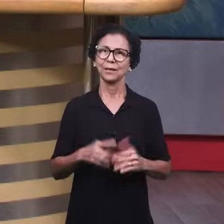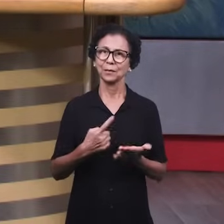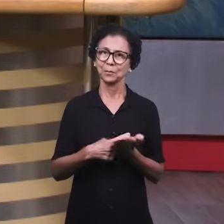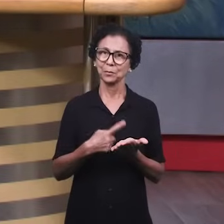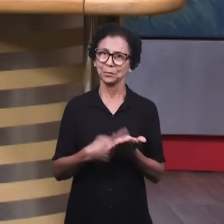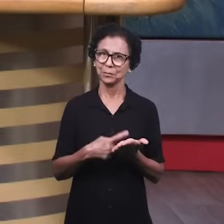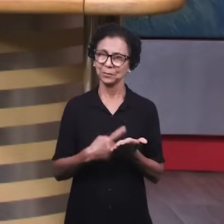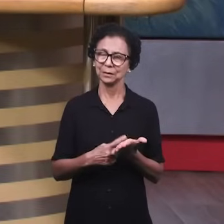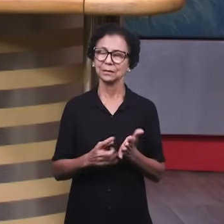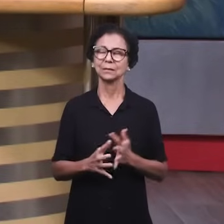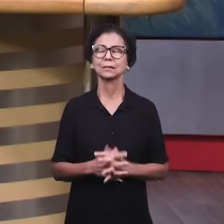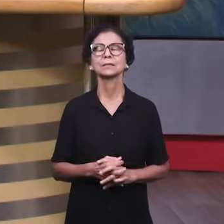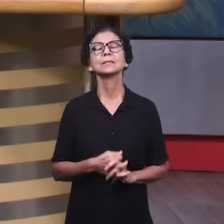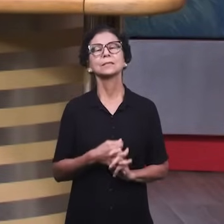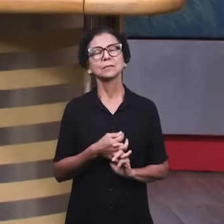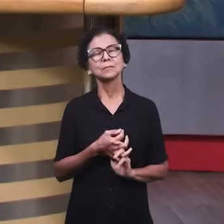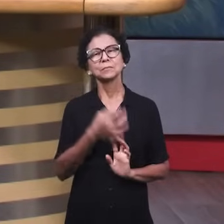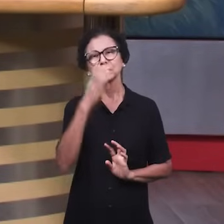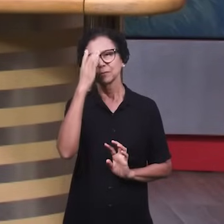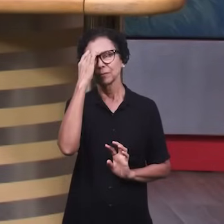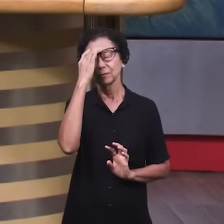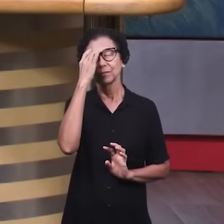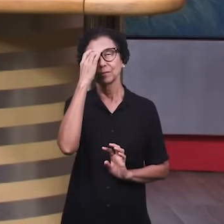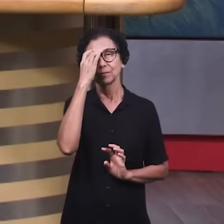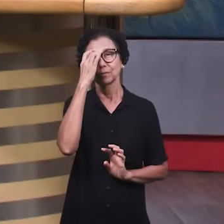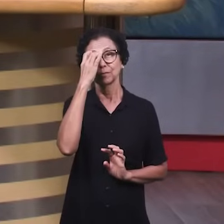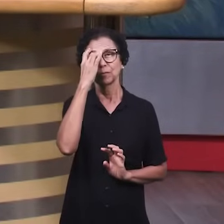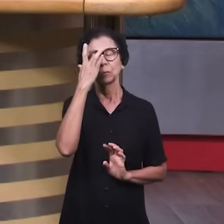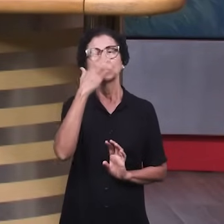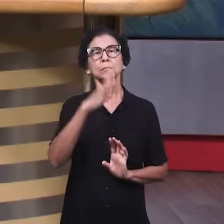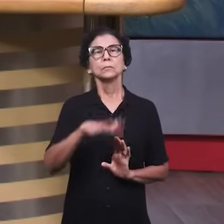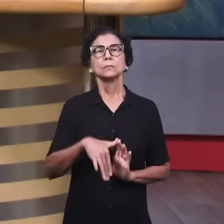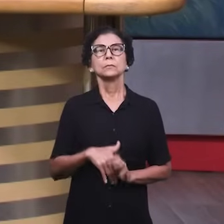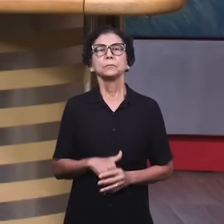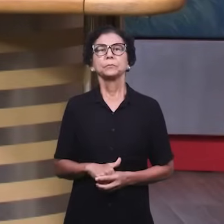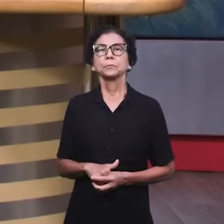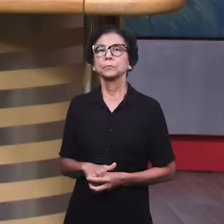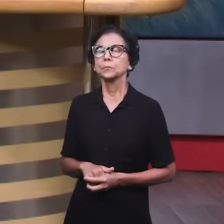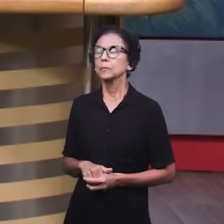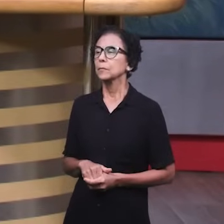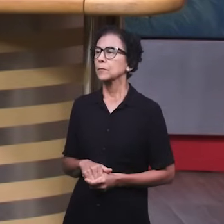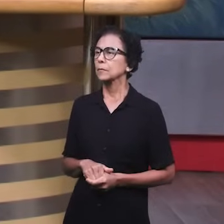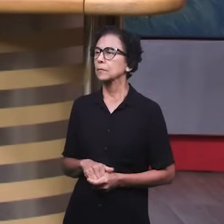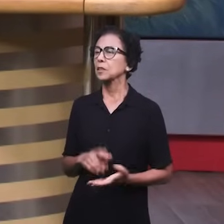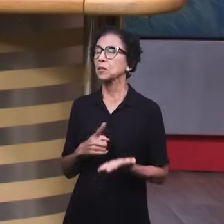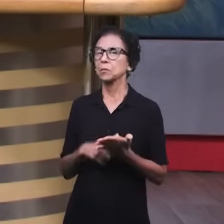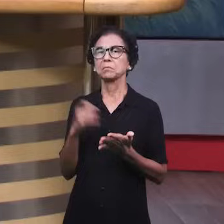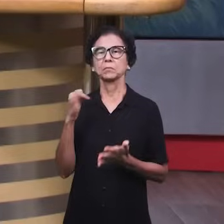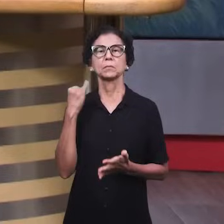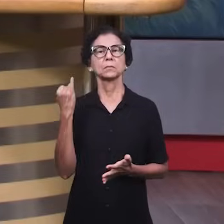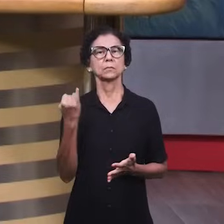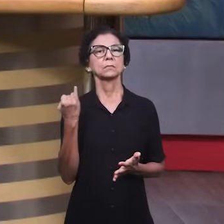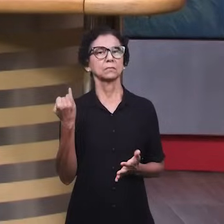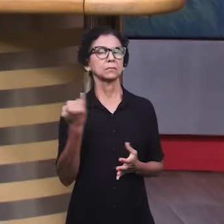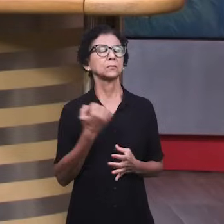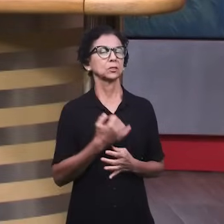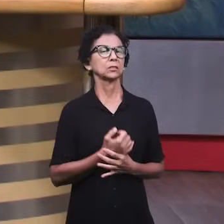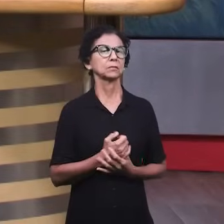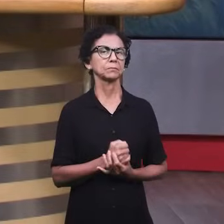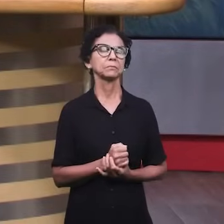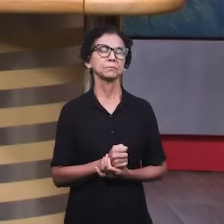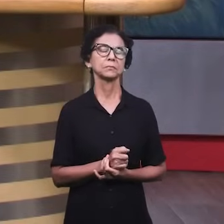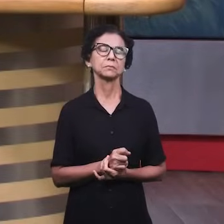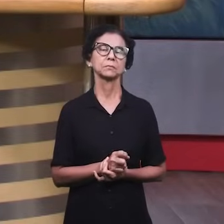né Essa palavra acho muito boa um compromisso esse esse ponto interessante esse ponto do com esse ponto compromisso é importante ressaltar que os